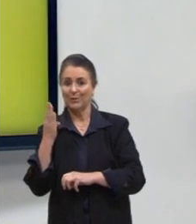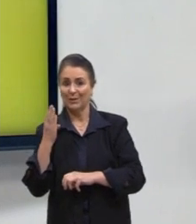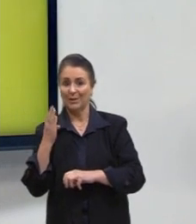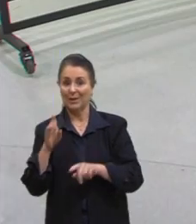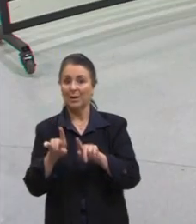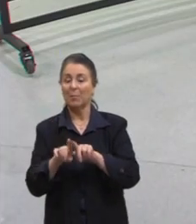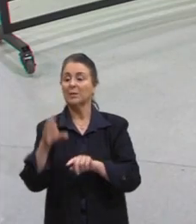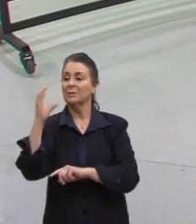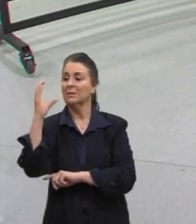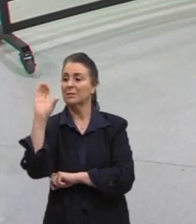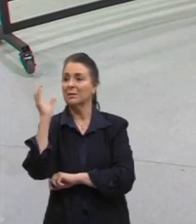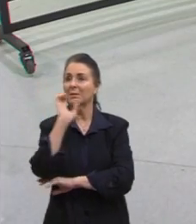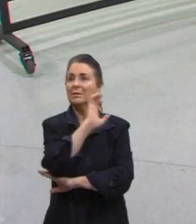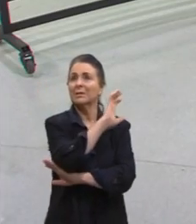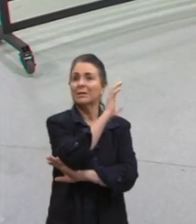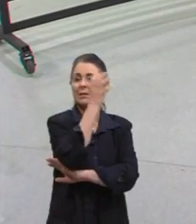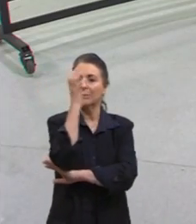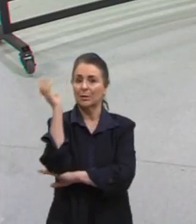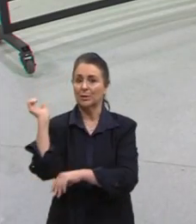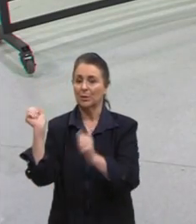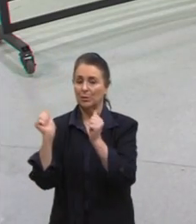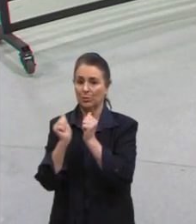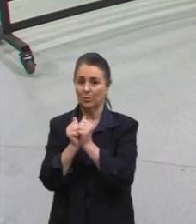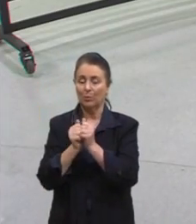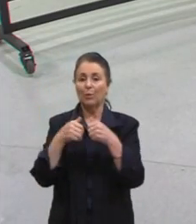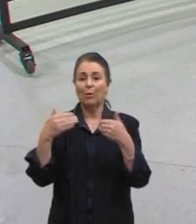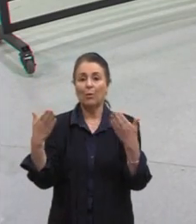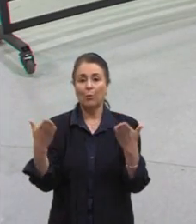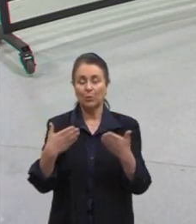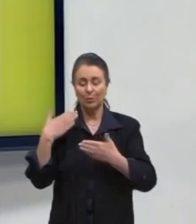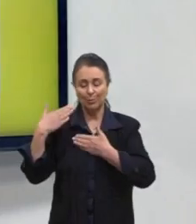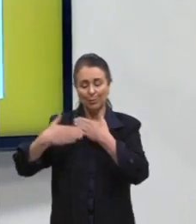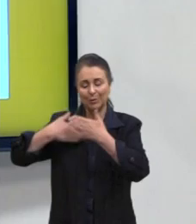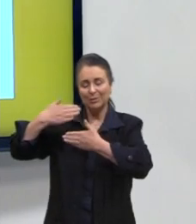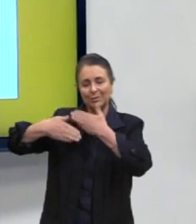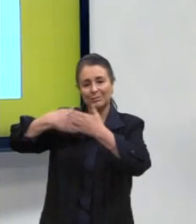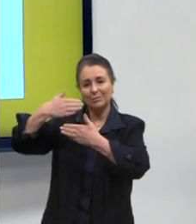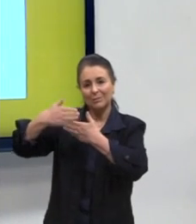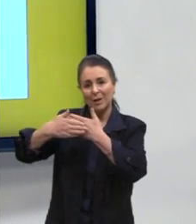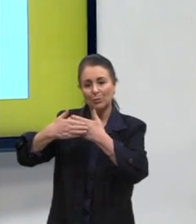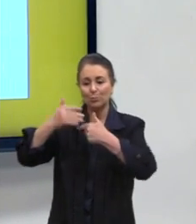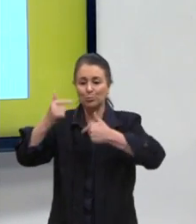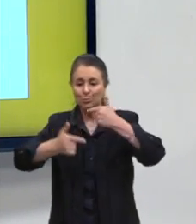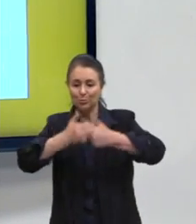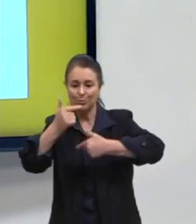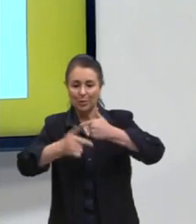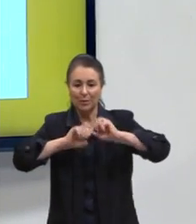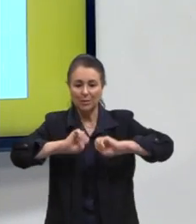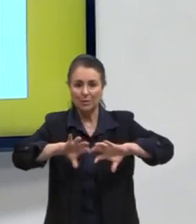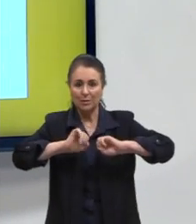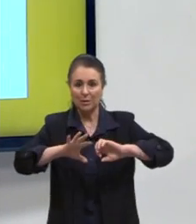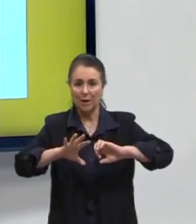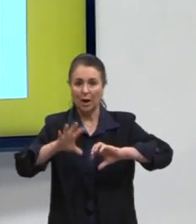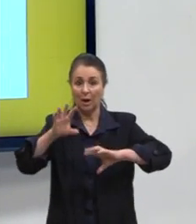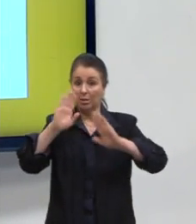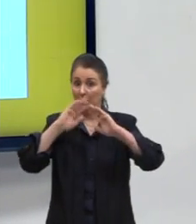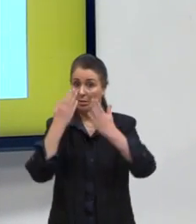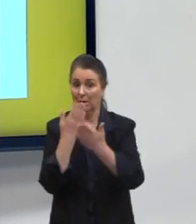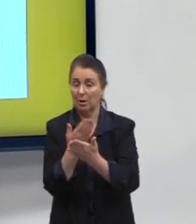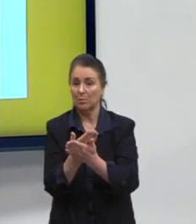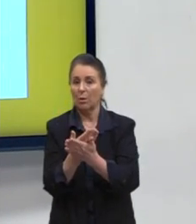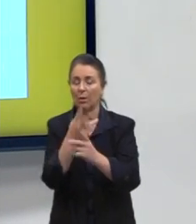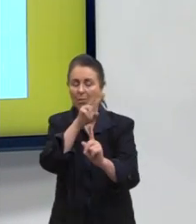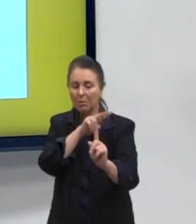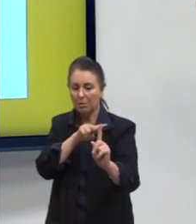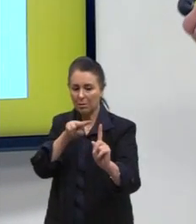é Ciências da Natureza nós estamos hoje com processo de trabalhar dentro das escolas na